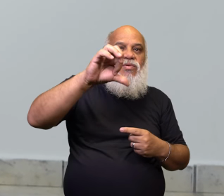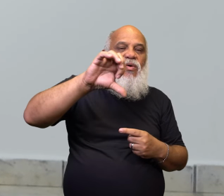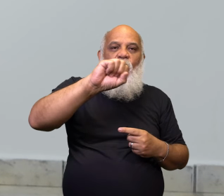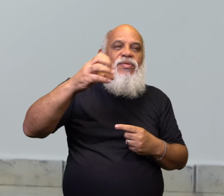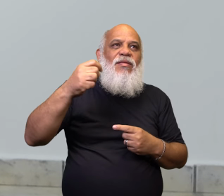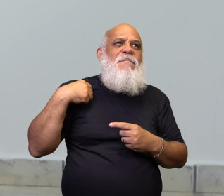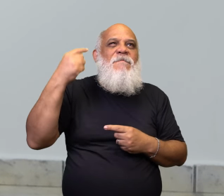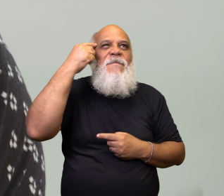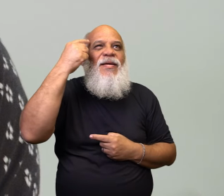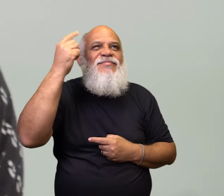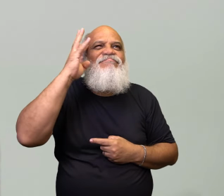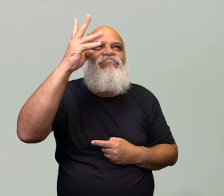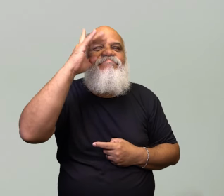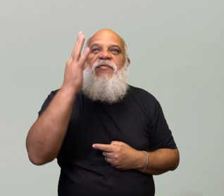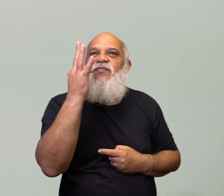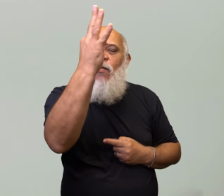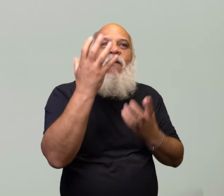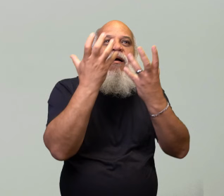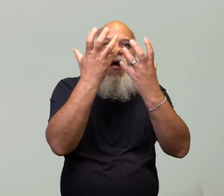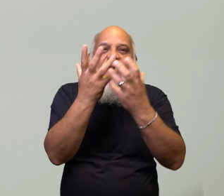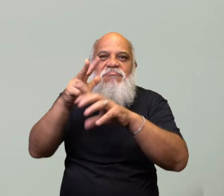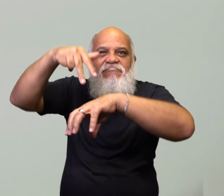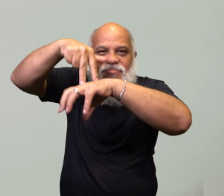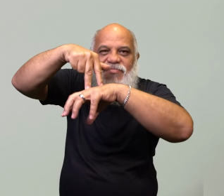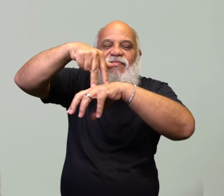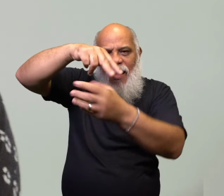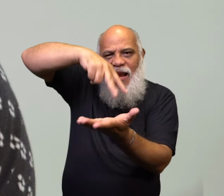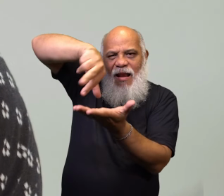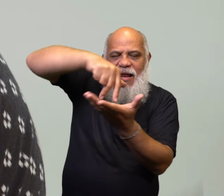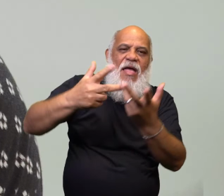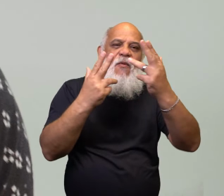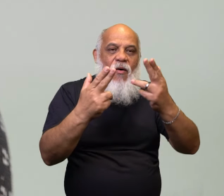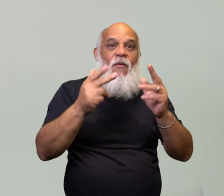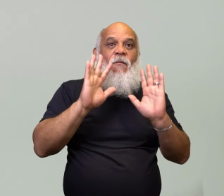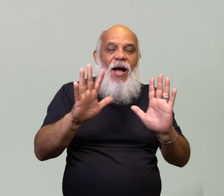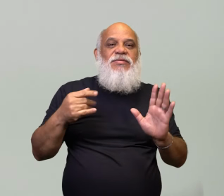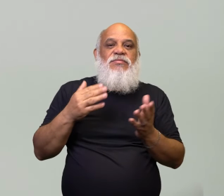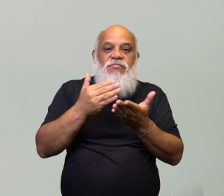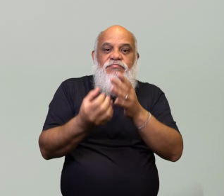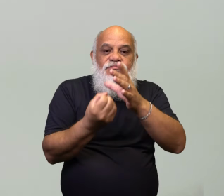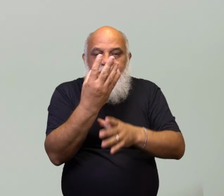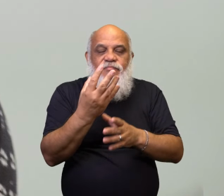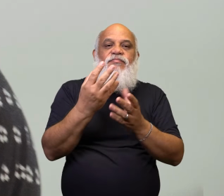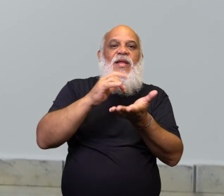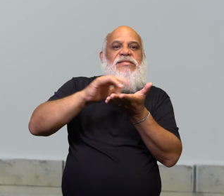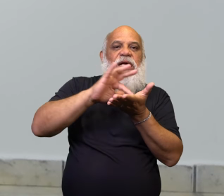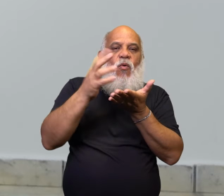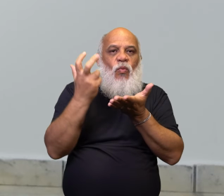estavam juntos. De repente, nós tivemos uma oportunidade na Secretaria de Cultura da nossa cidade aqui no Rio